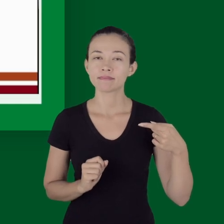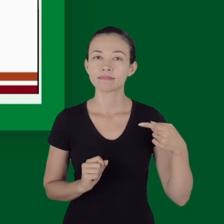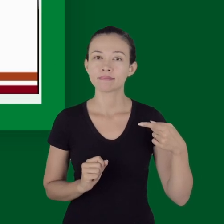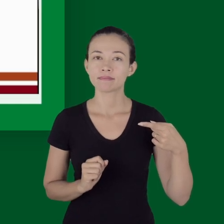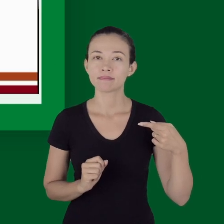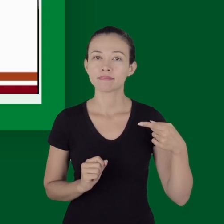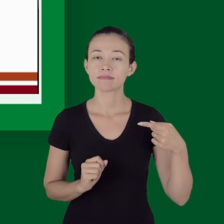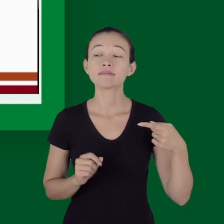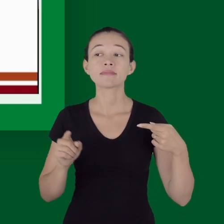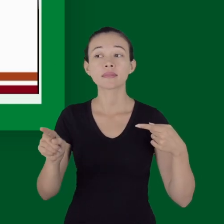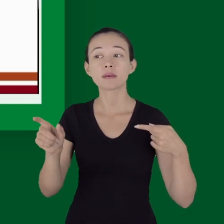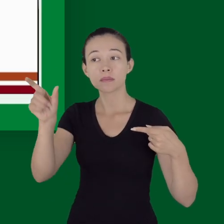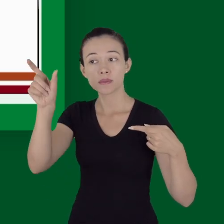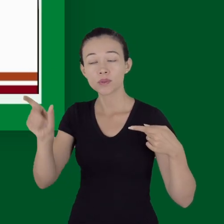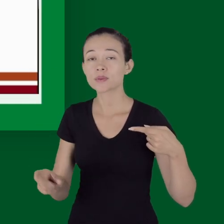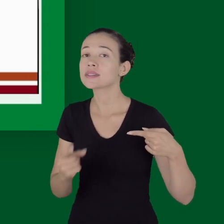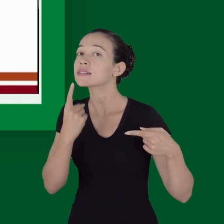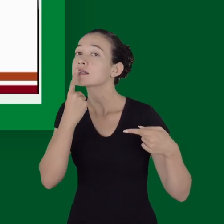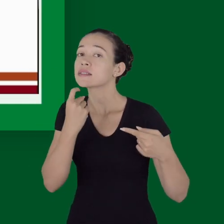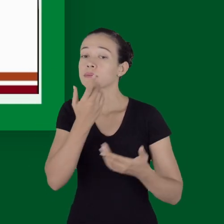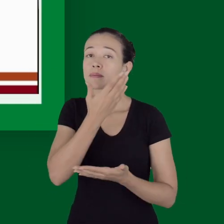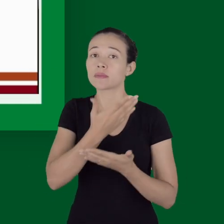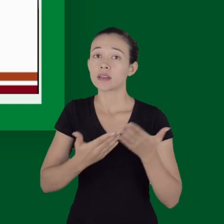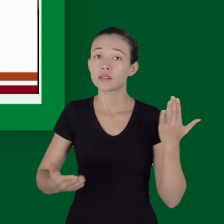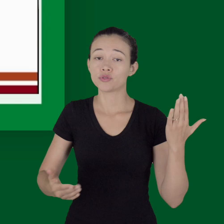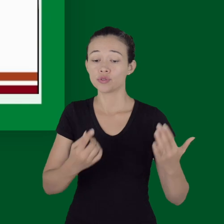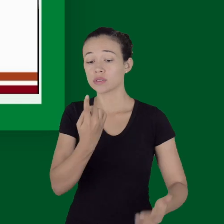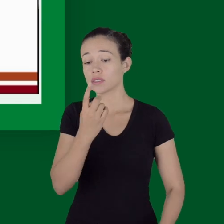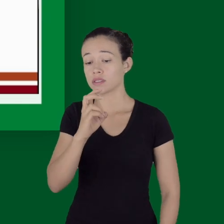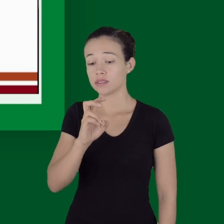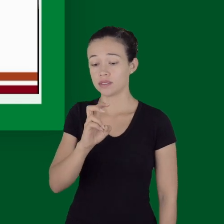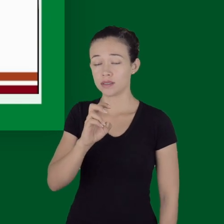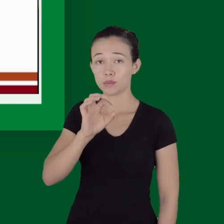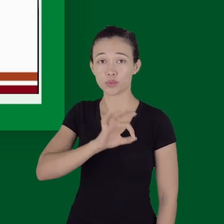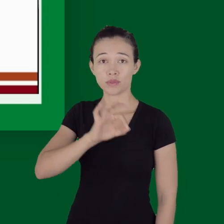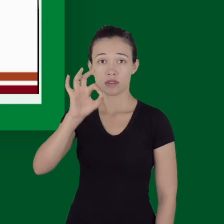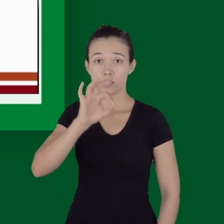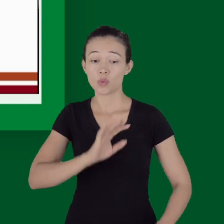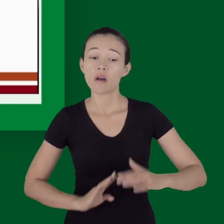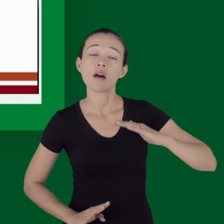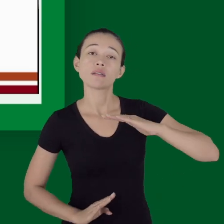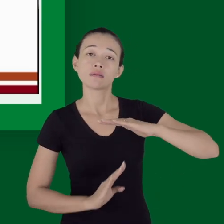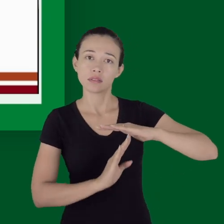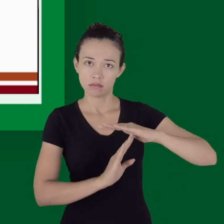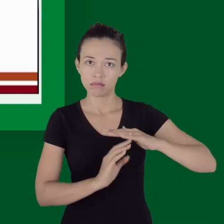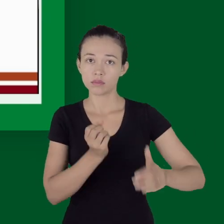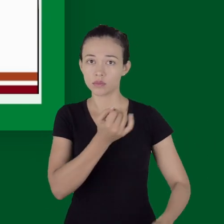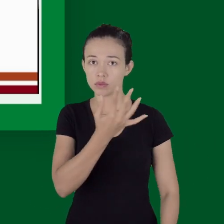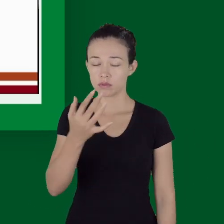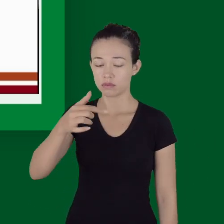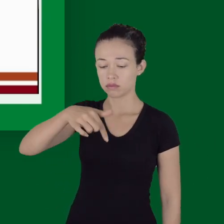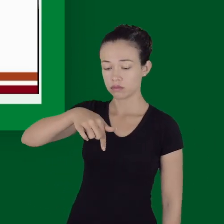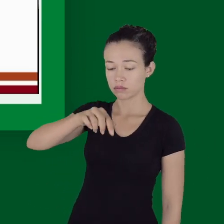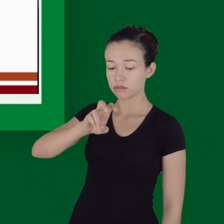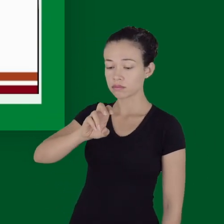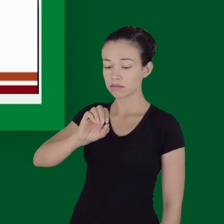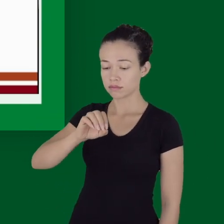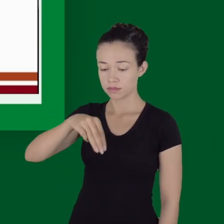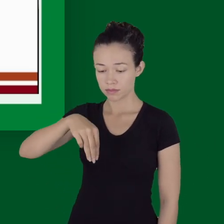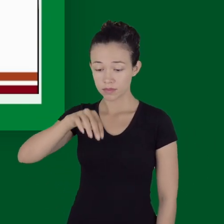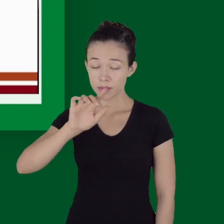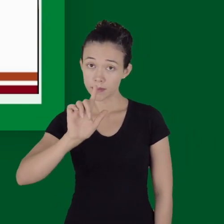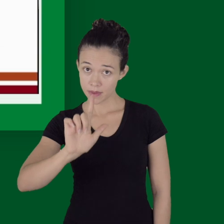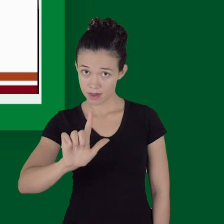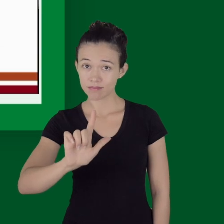um ele ocorre quando a perda de até 15% do volume sanguíneo eh então mais ou menos